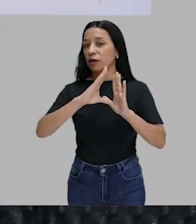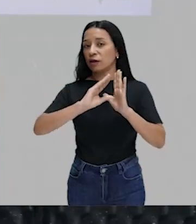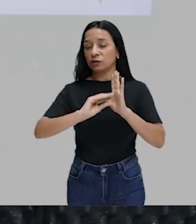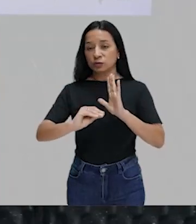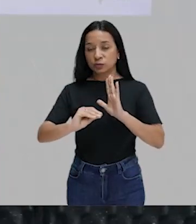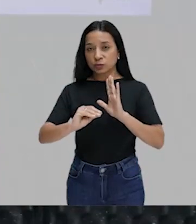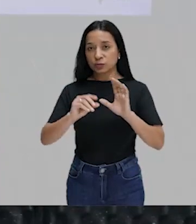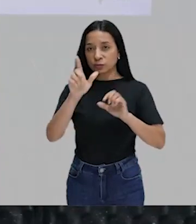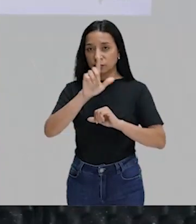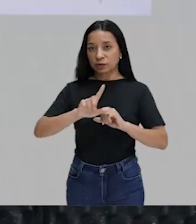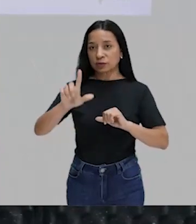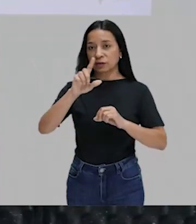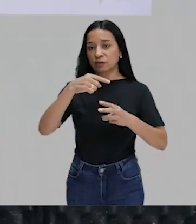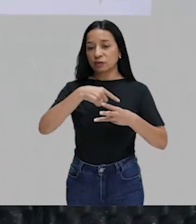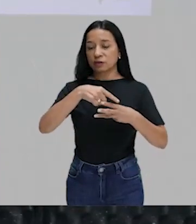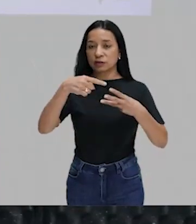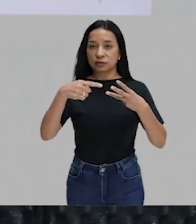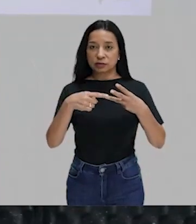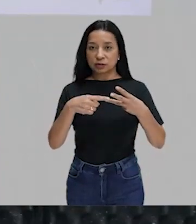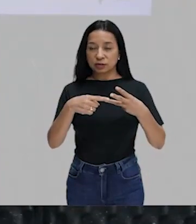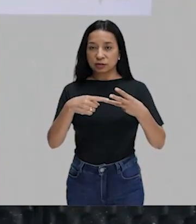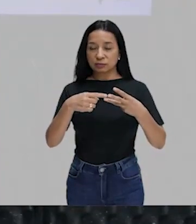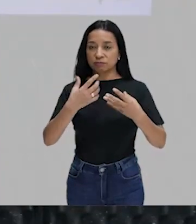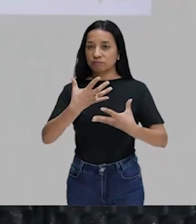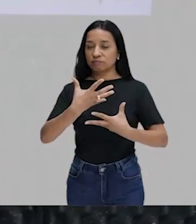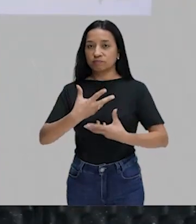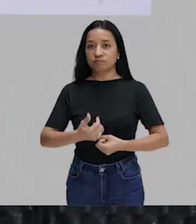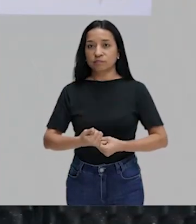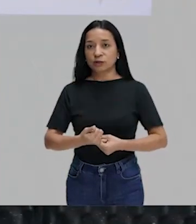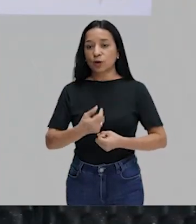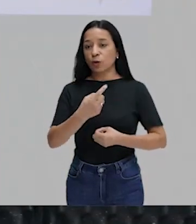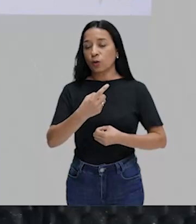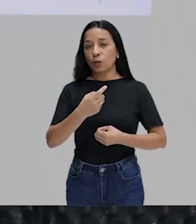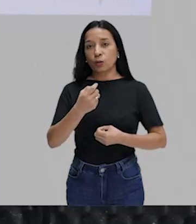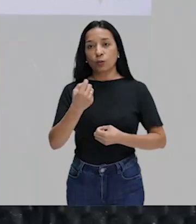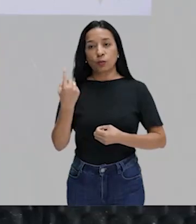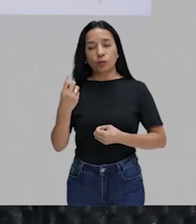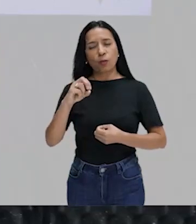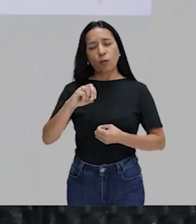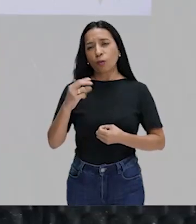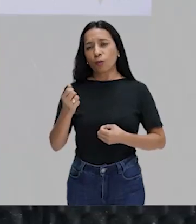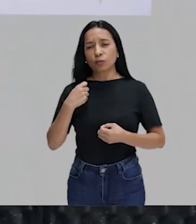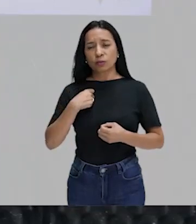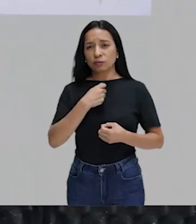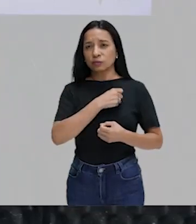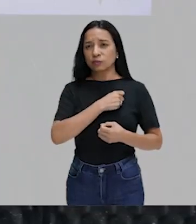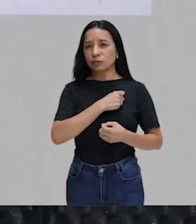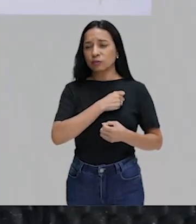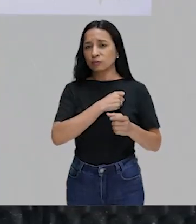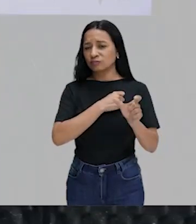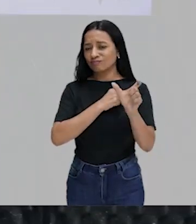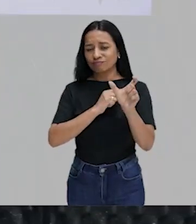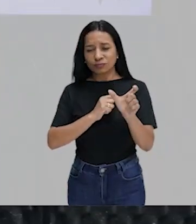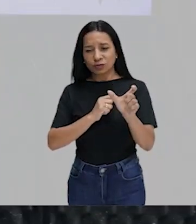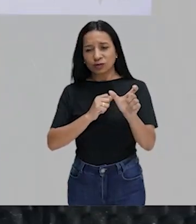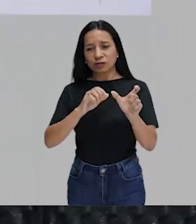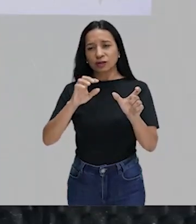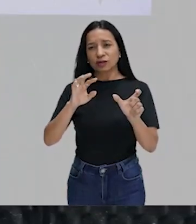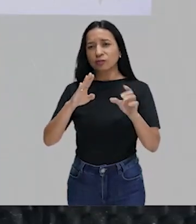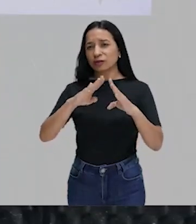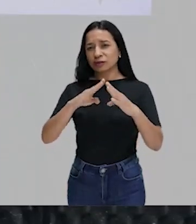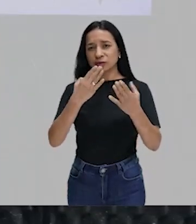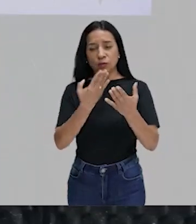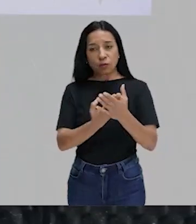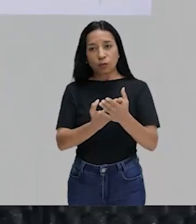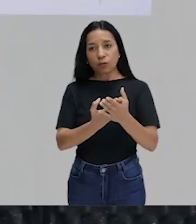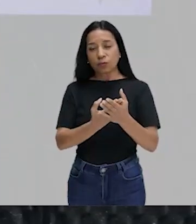três denominações são aceitas. Um outro autor não gosta do termo escola, porque acha que fica uma coisa muito